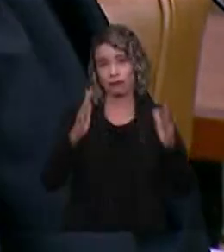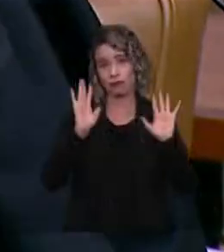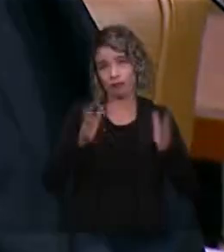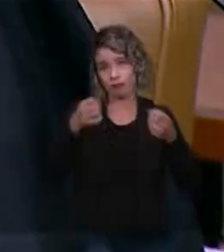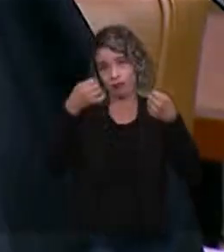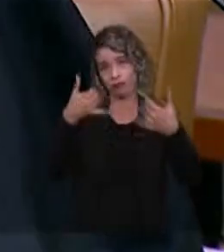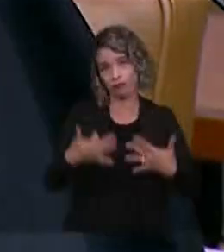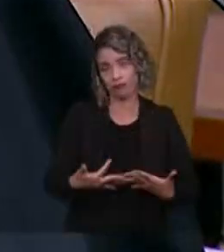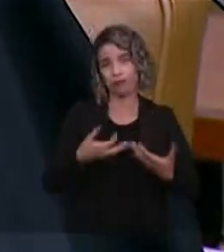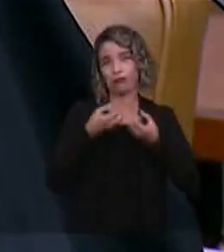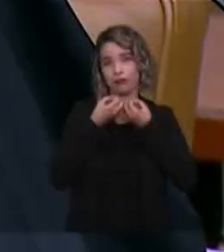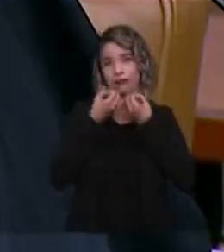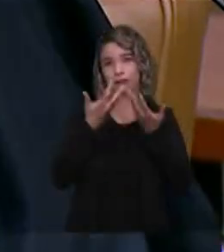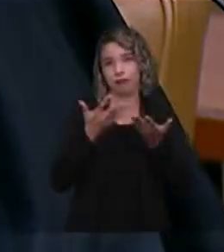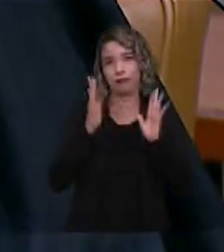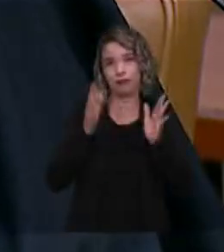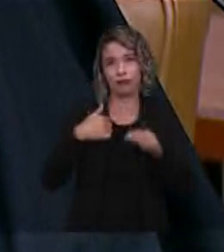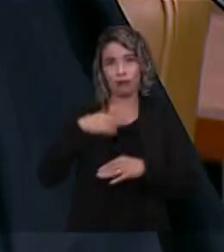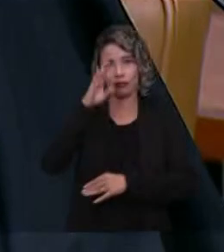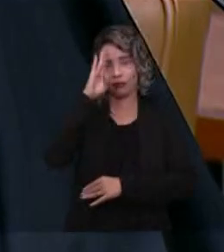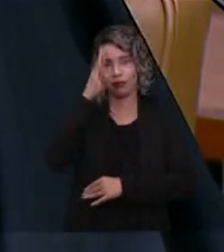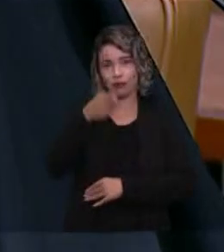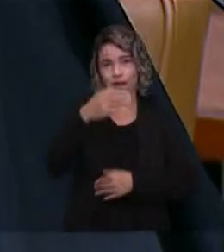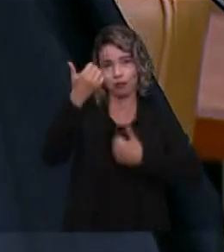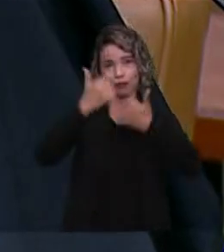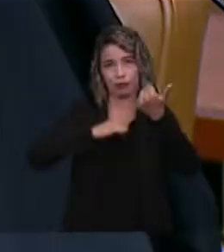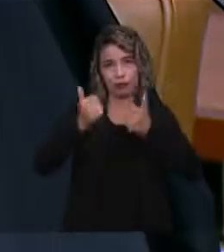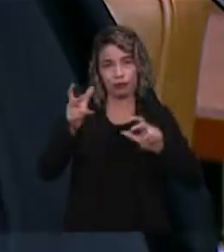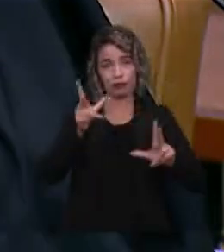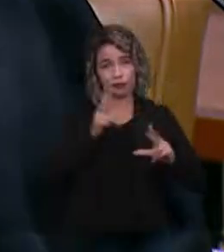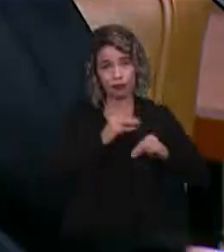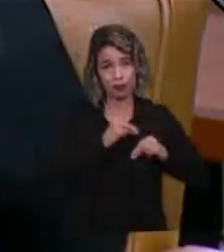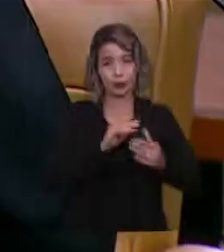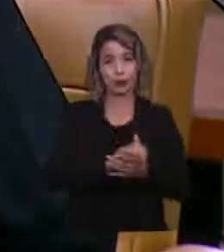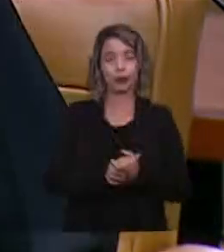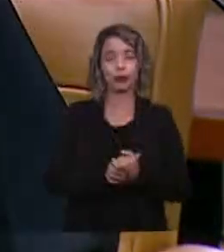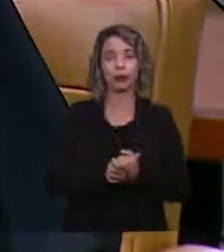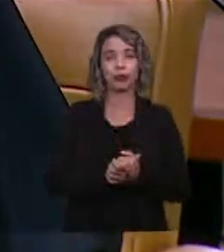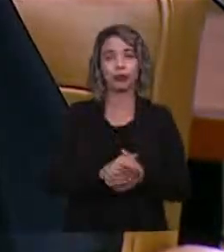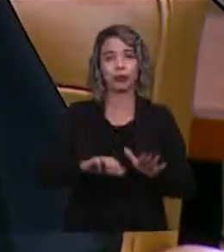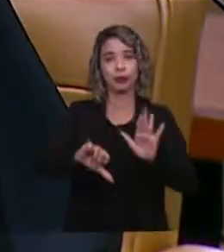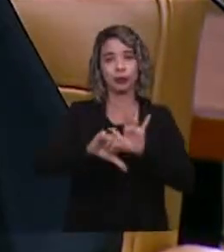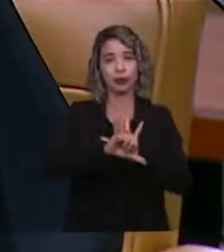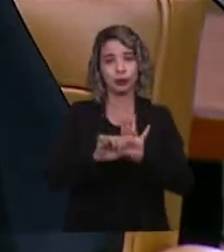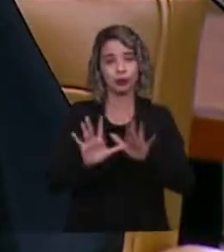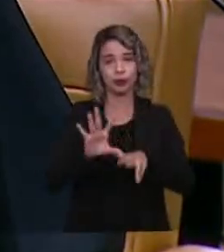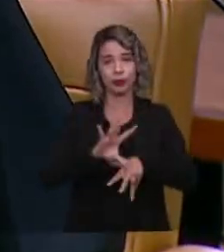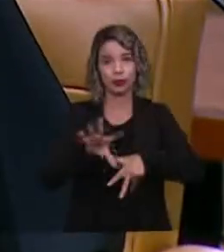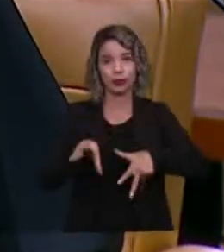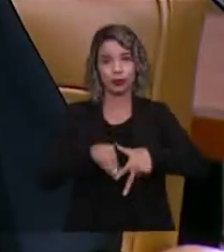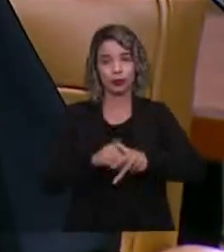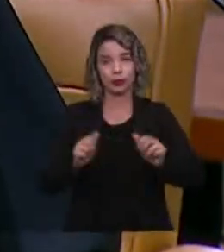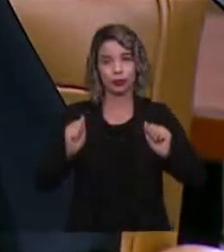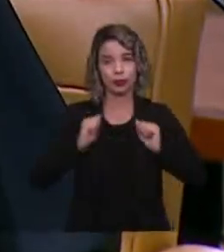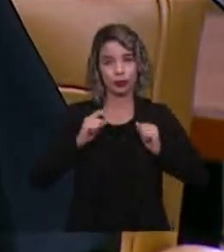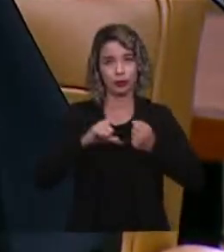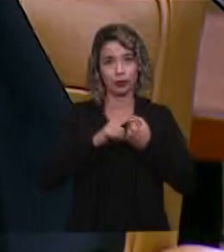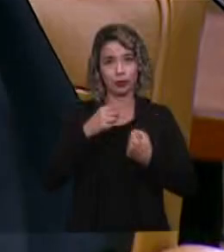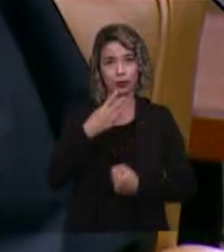foram esposados e passo direto à análise do mérito. O crime de corrupção passiva se encontra tipificado no